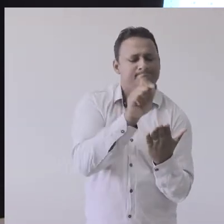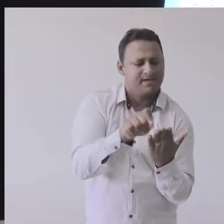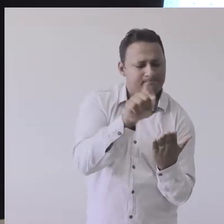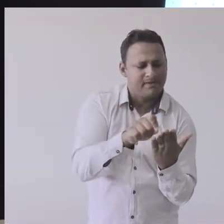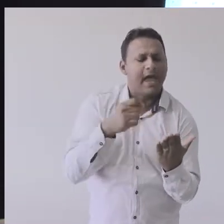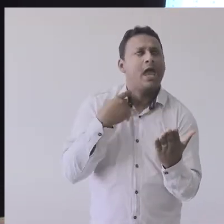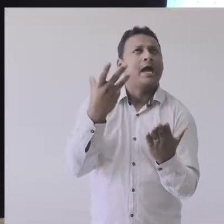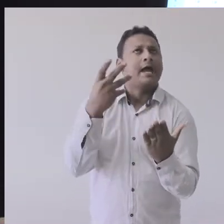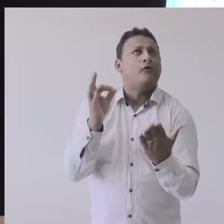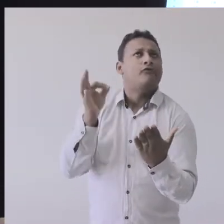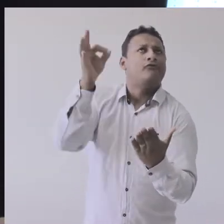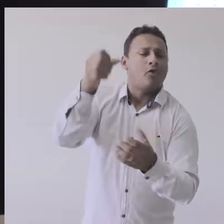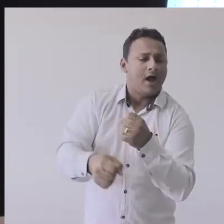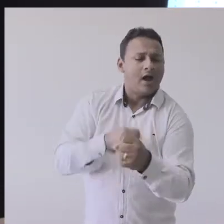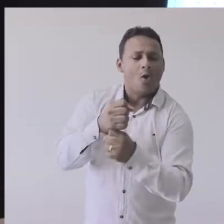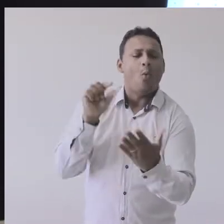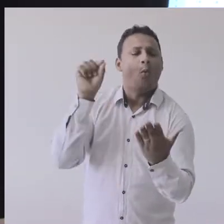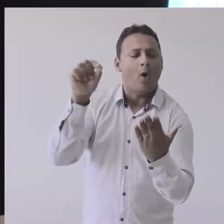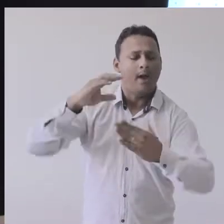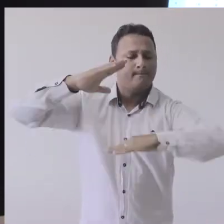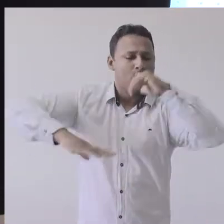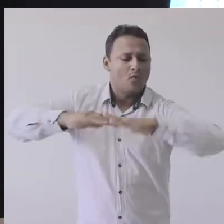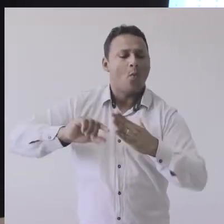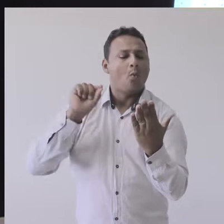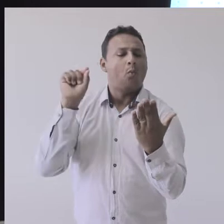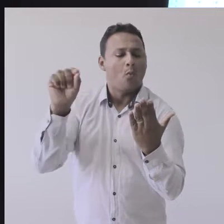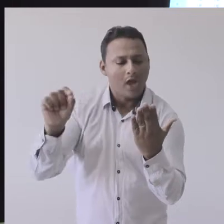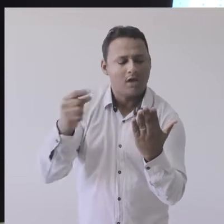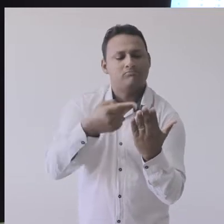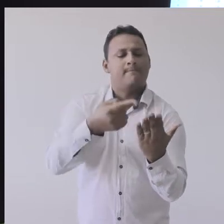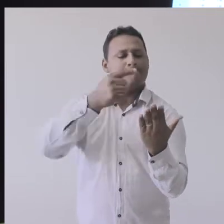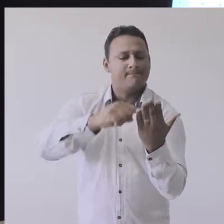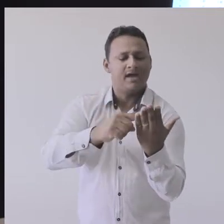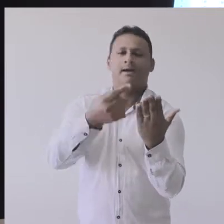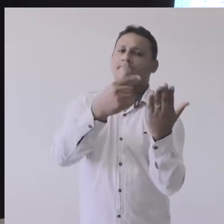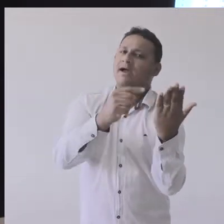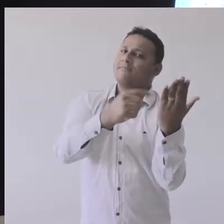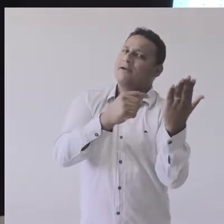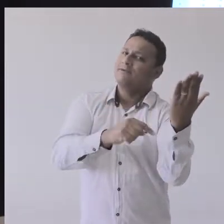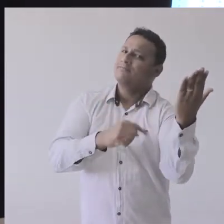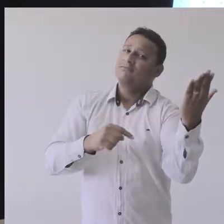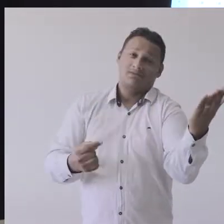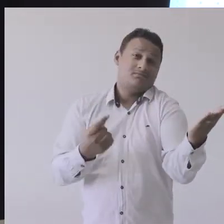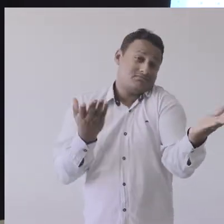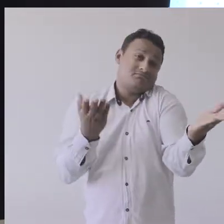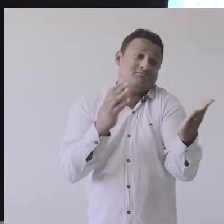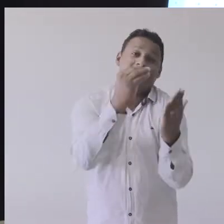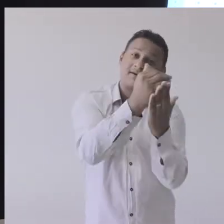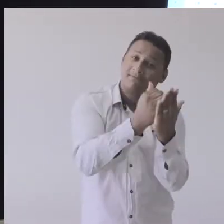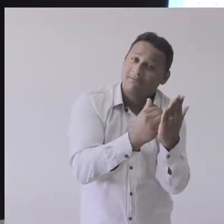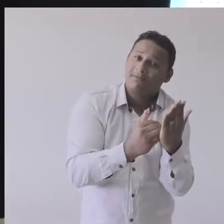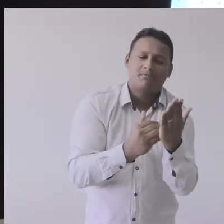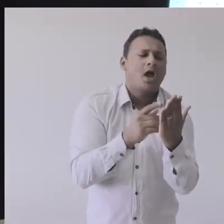papel, metas pessoais, metas profissionais e decompor, né, aquele objetivo central em